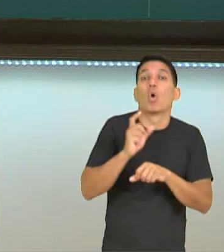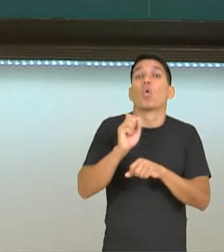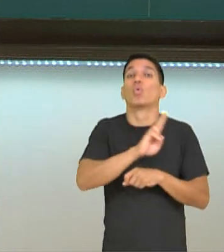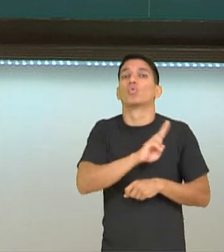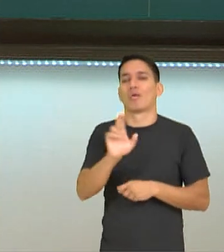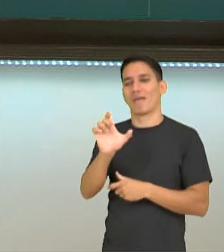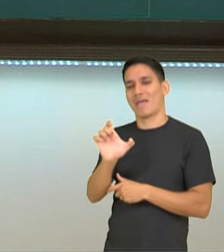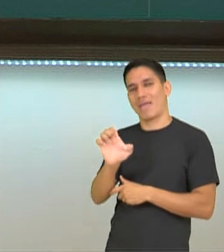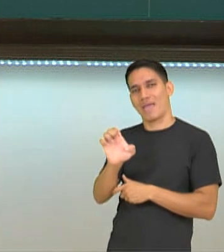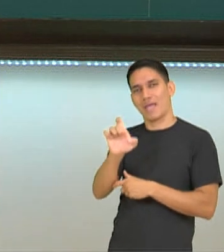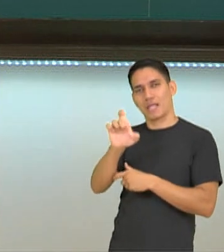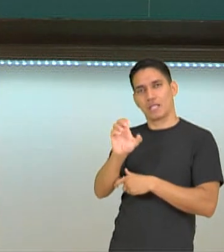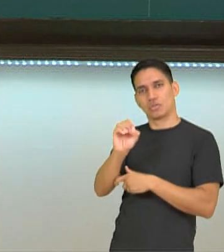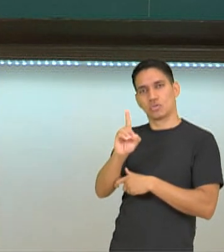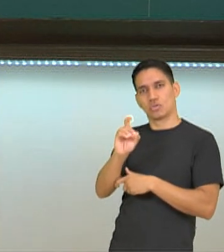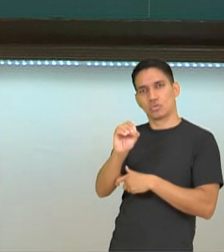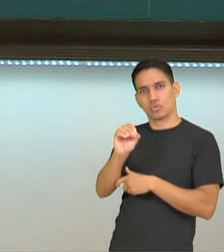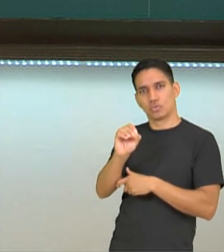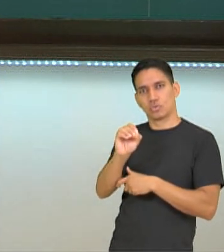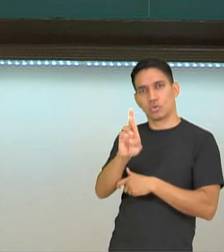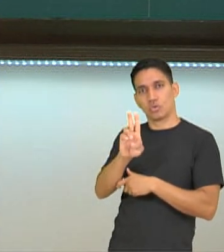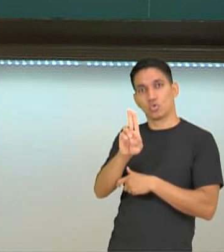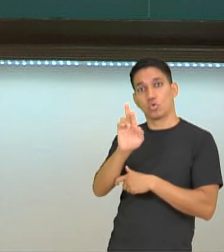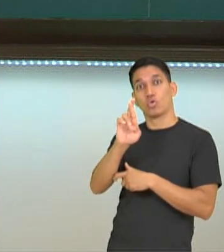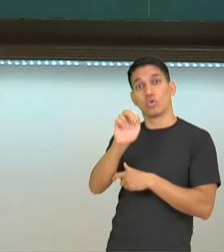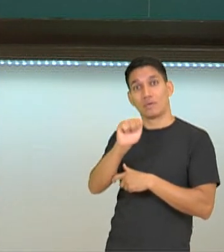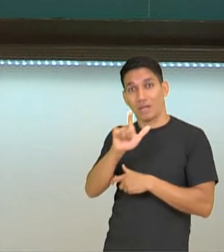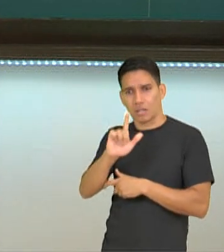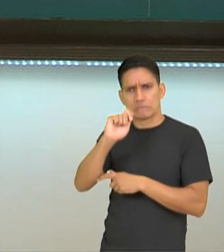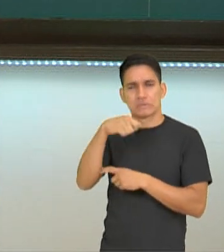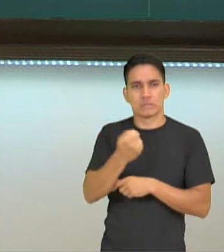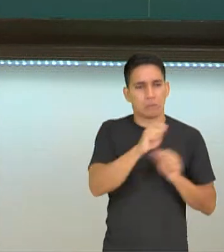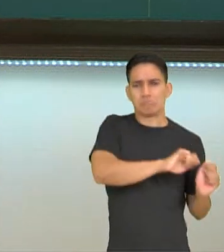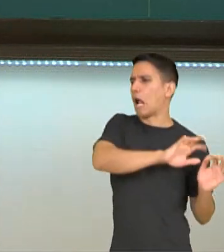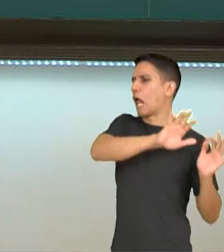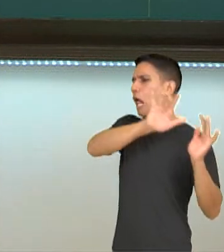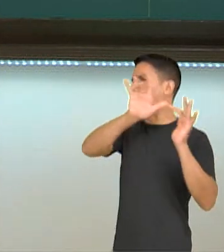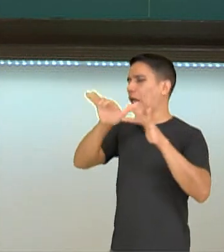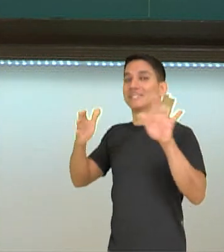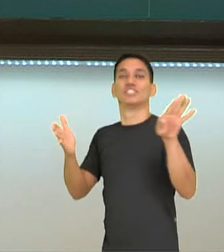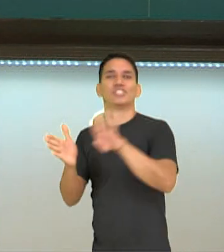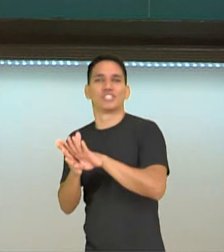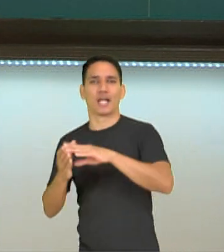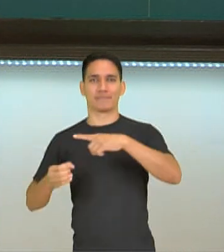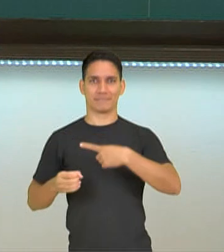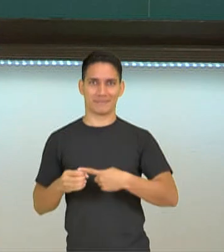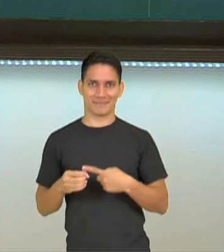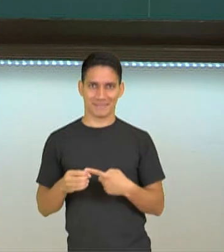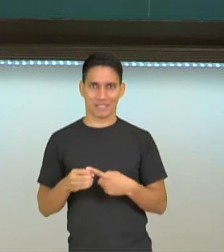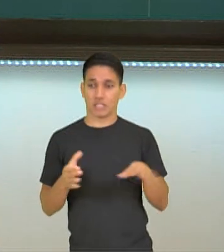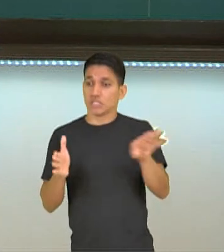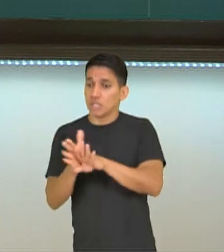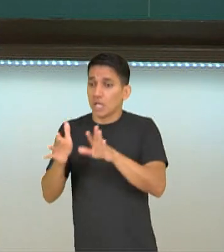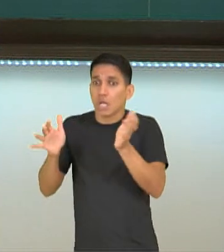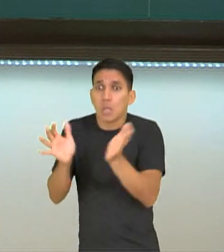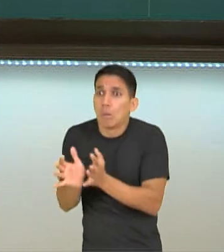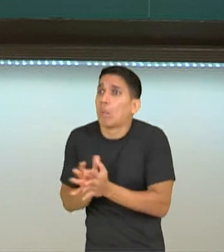de êxodo rural. Eles vão para a cidade e acabam trazendo levas, transformando-se em levas